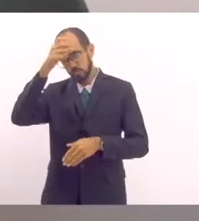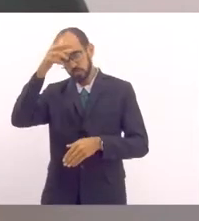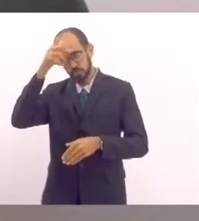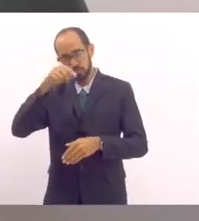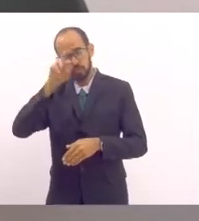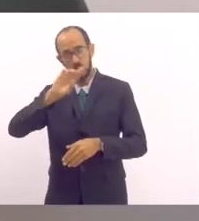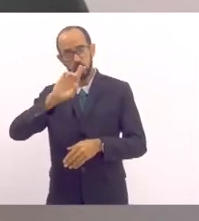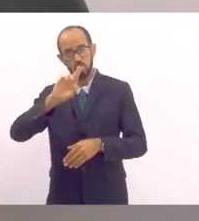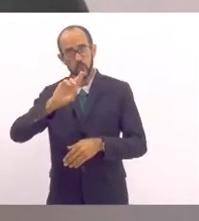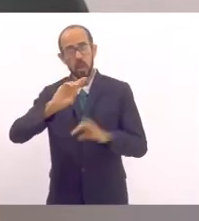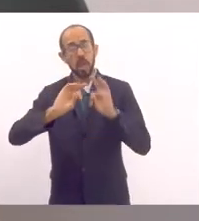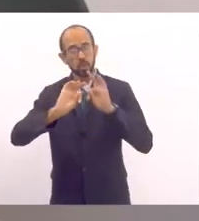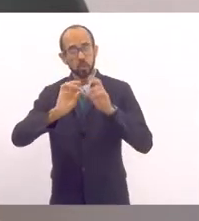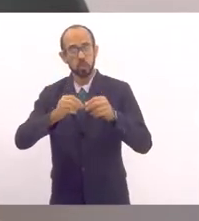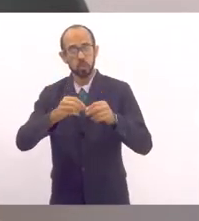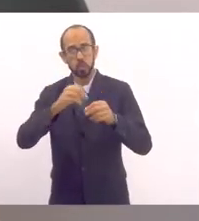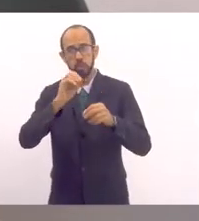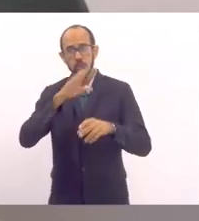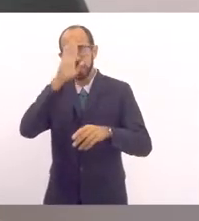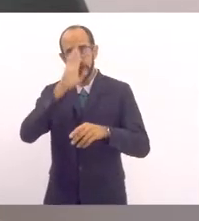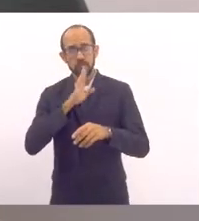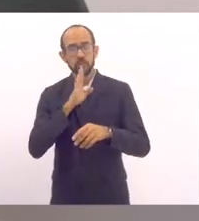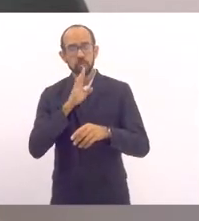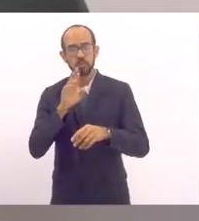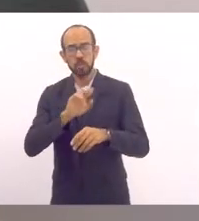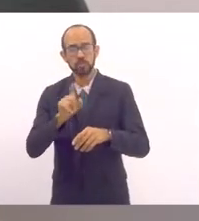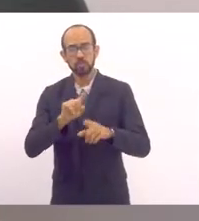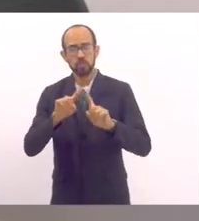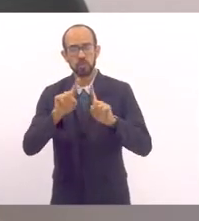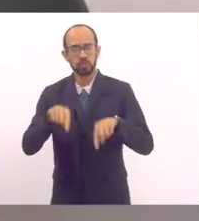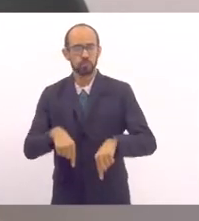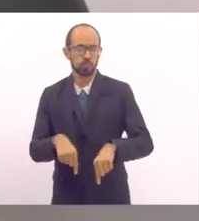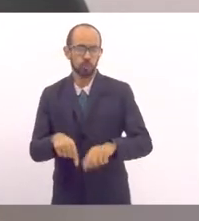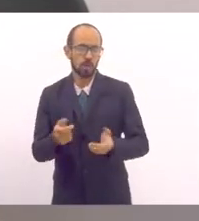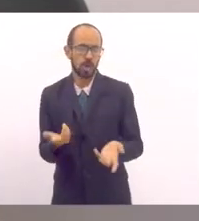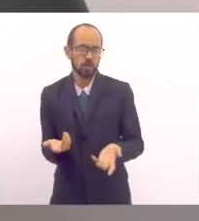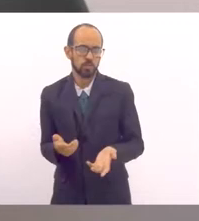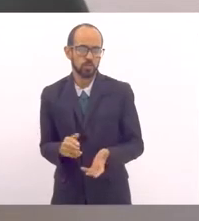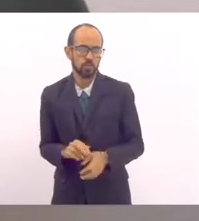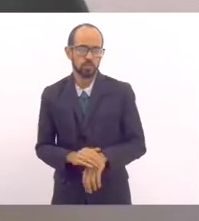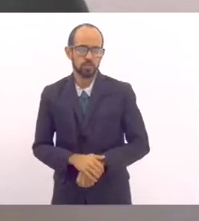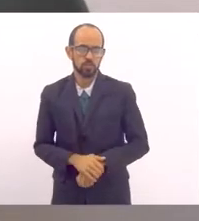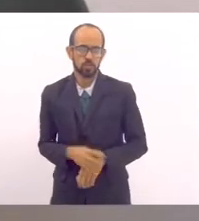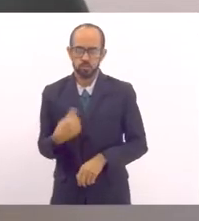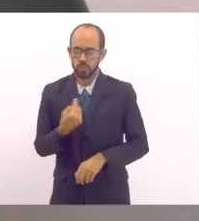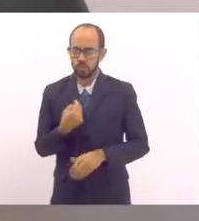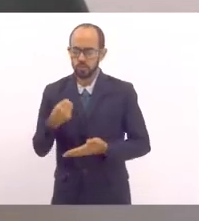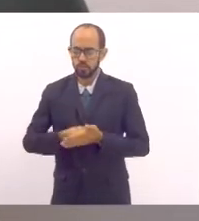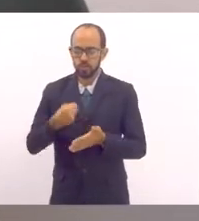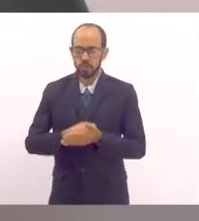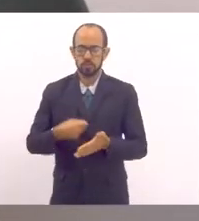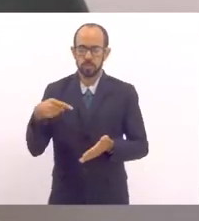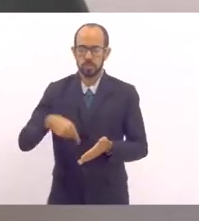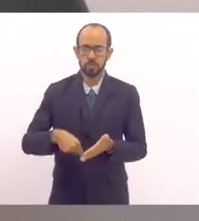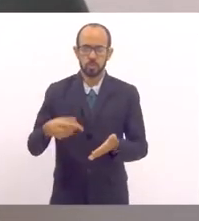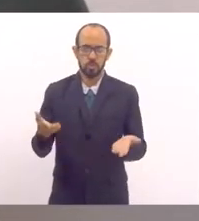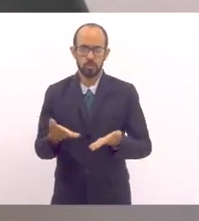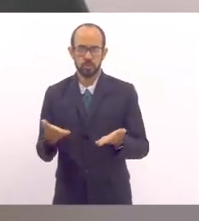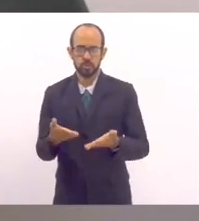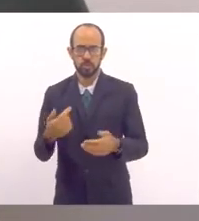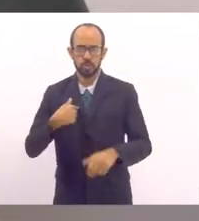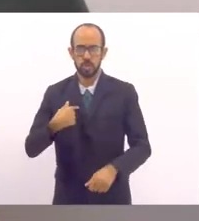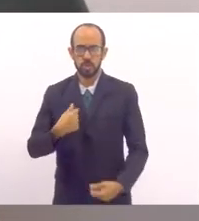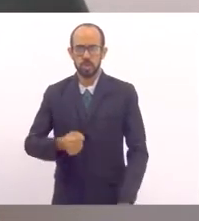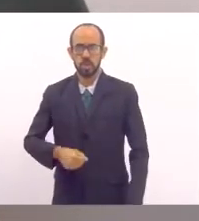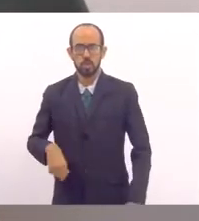gente não é funcionário de prefeitura, do governo do Estado ou de nenhuma autarquia. A gente luta aqui hoje, eu estou aqui abrindo mão do meu